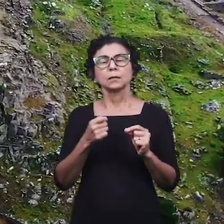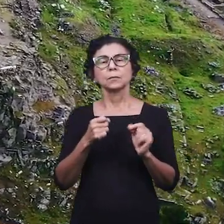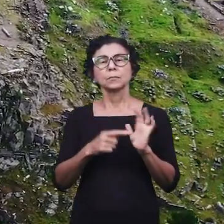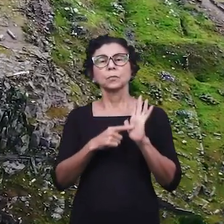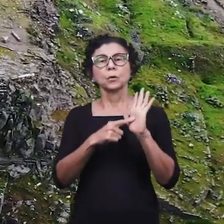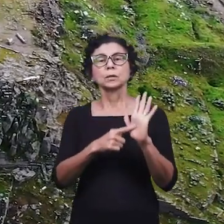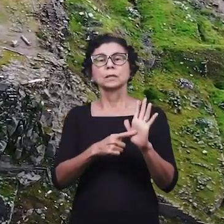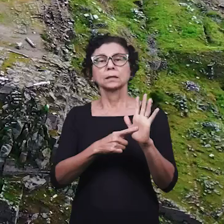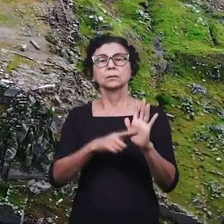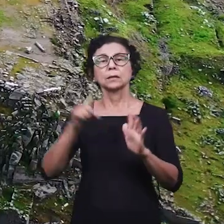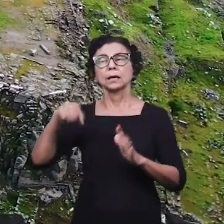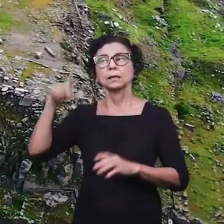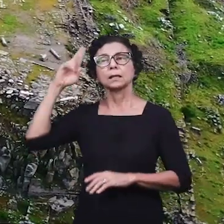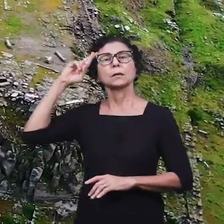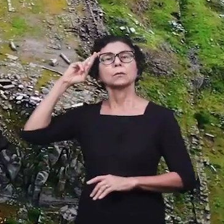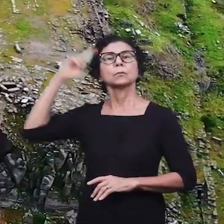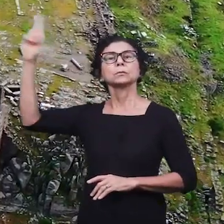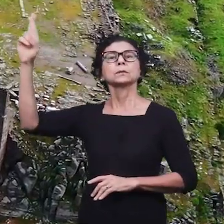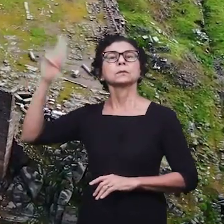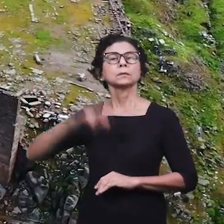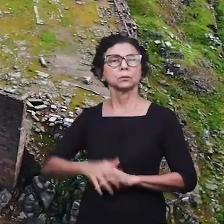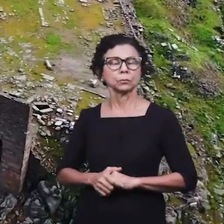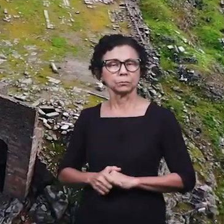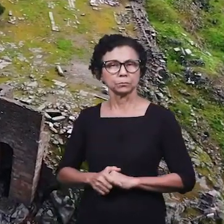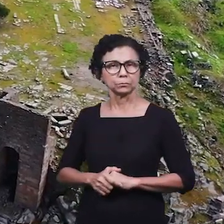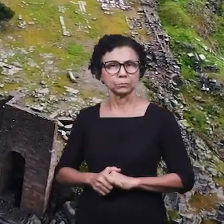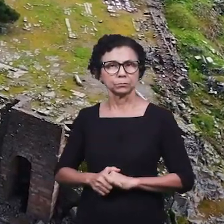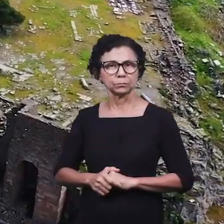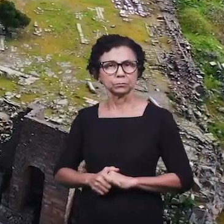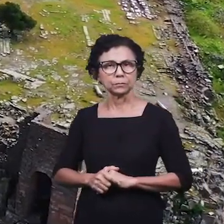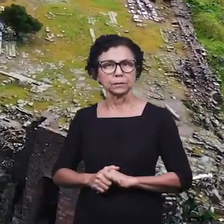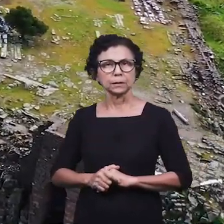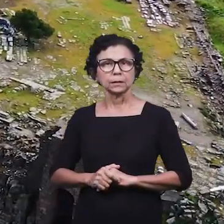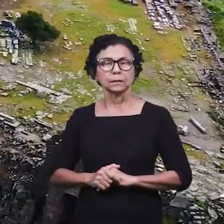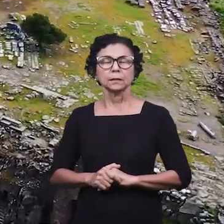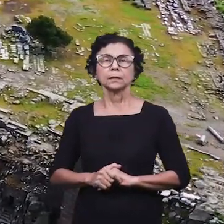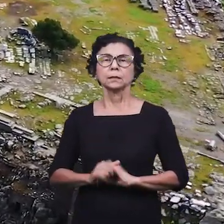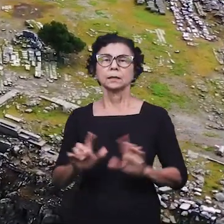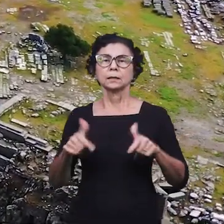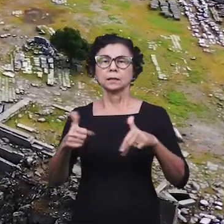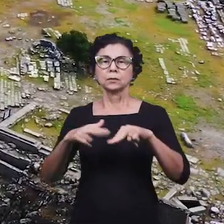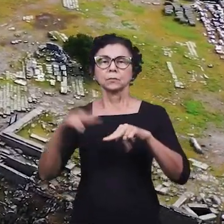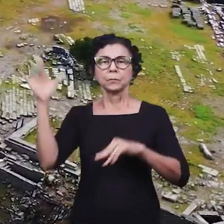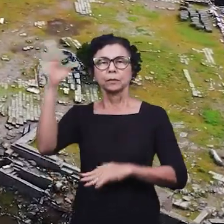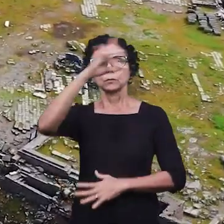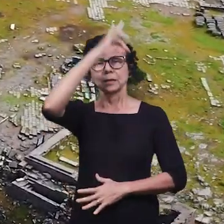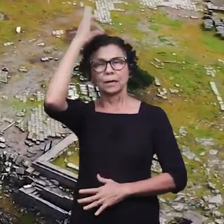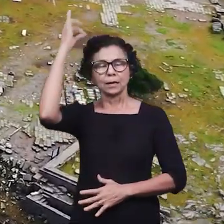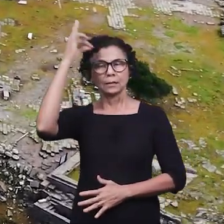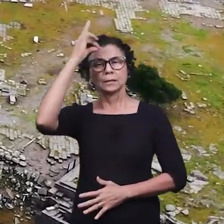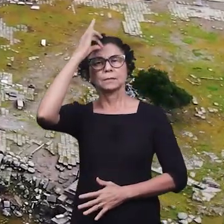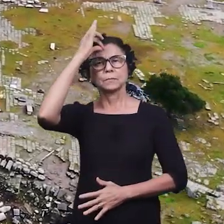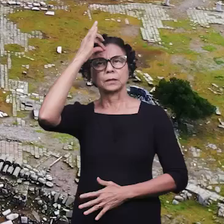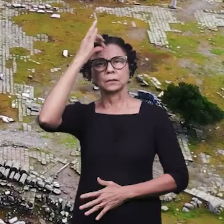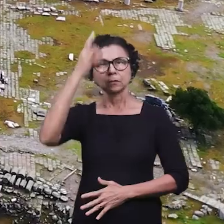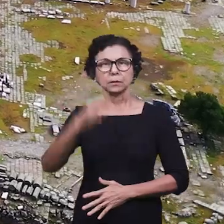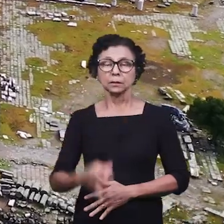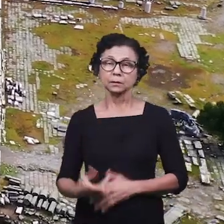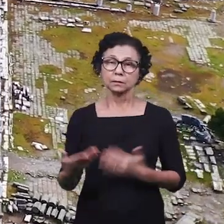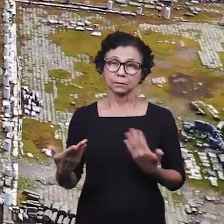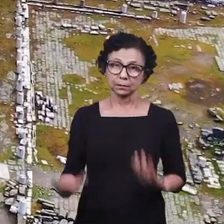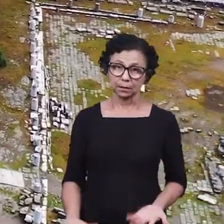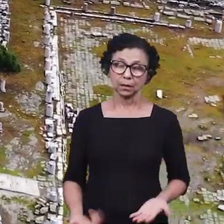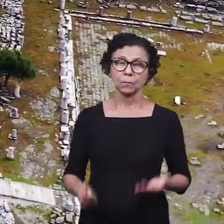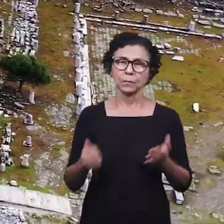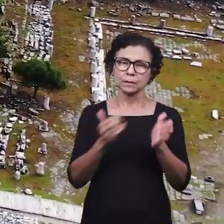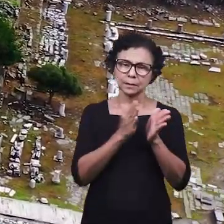assistência dele é através do seu Espírito. Então, que são ênfases. Então, em determinada época, há